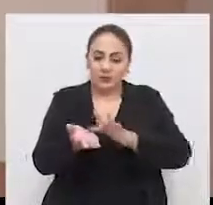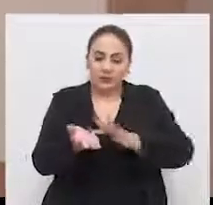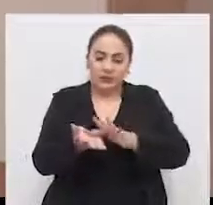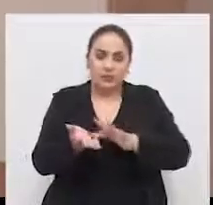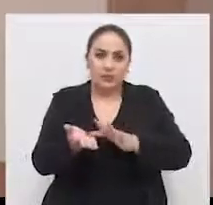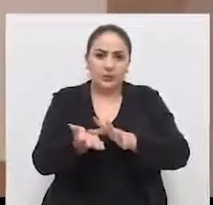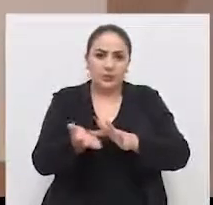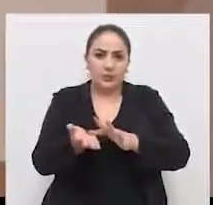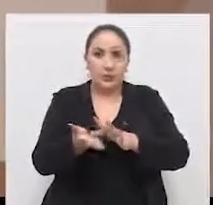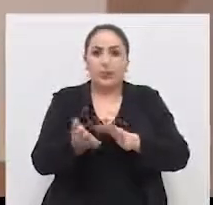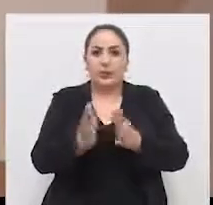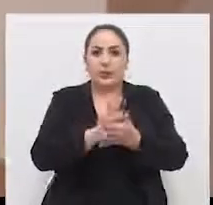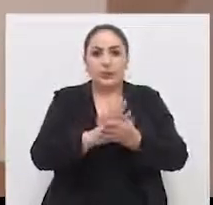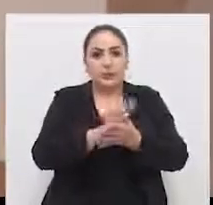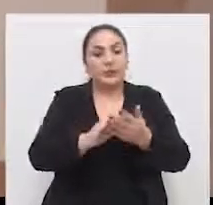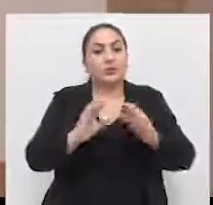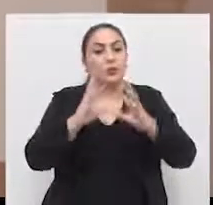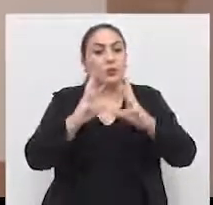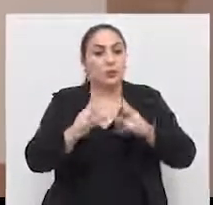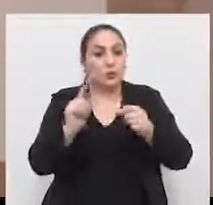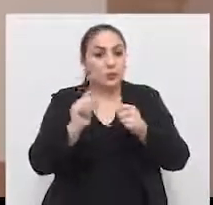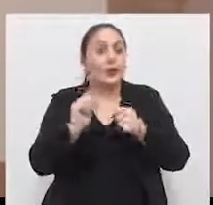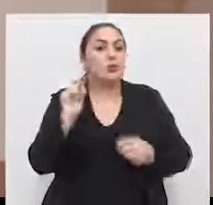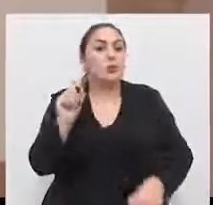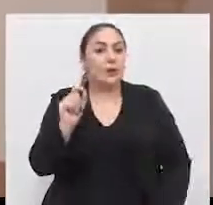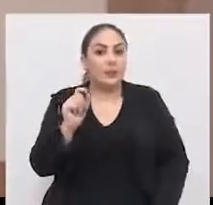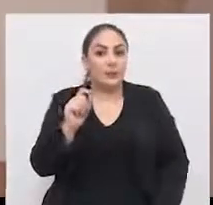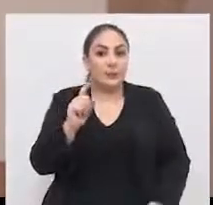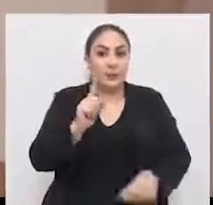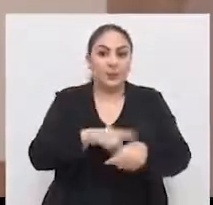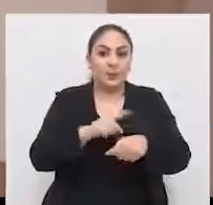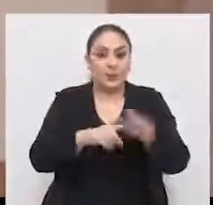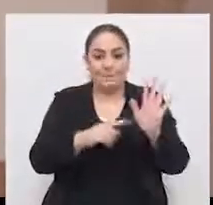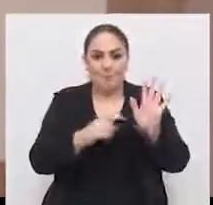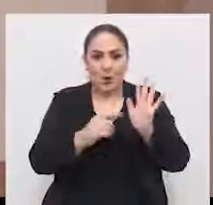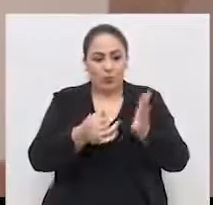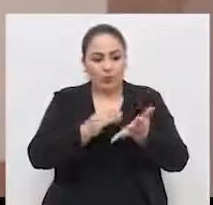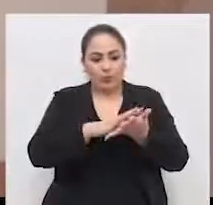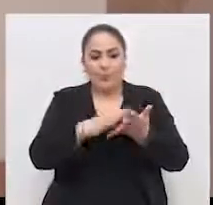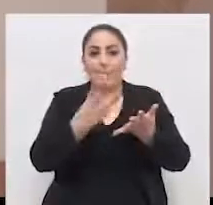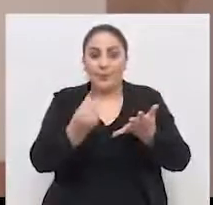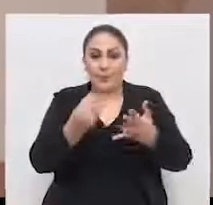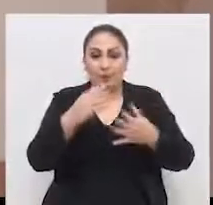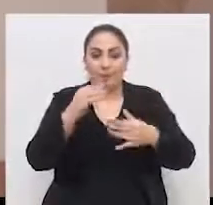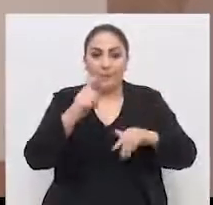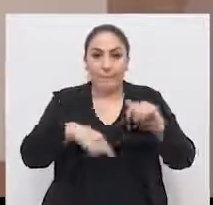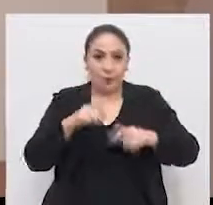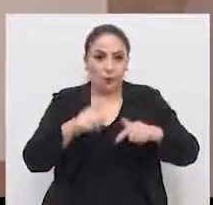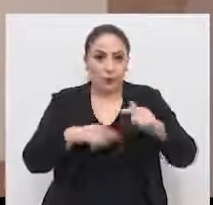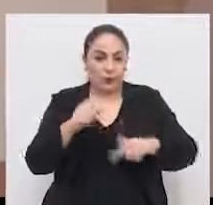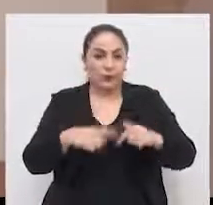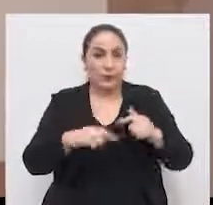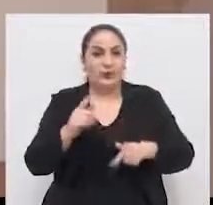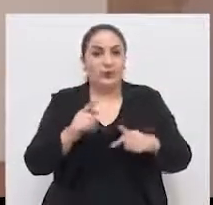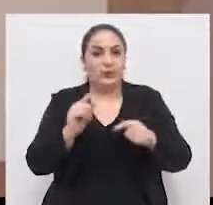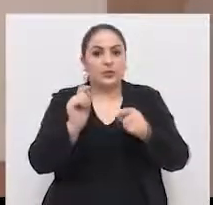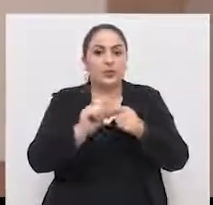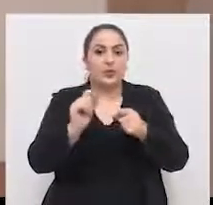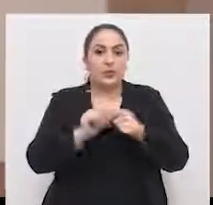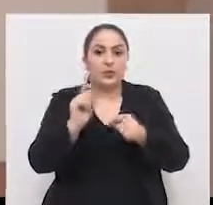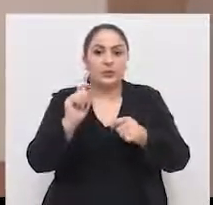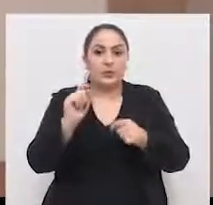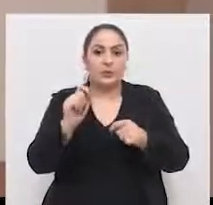e dedos e massageia. Pode fazer o seguinte: quando a mão ainda estiver com bastante produto na palma e